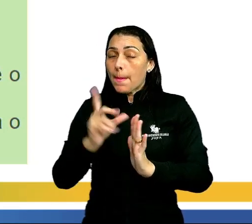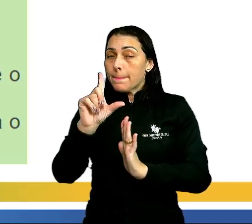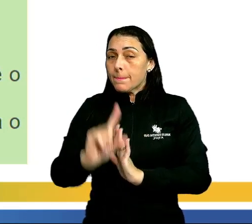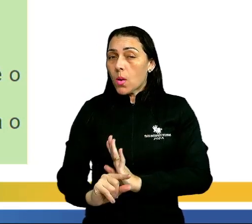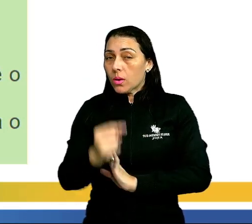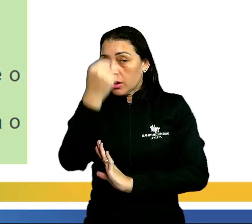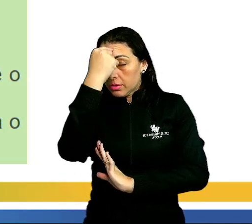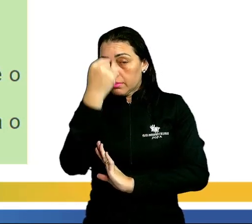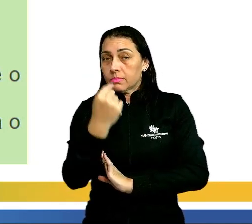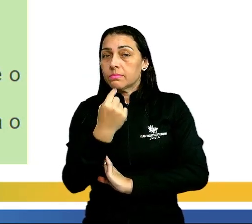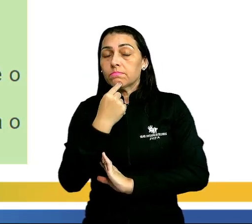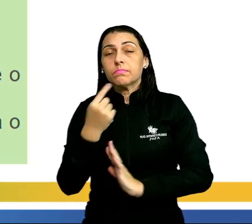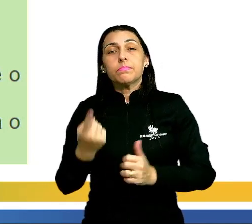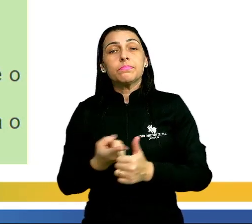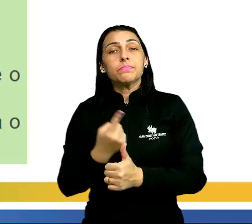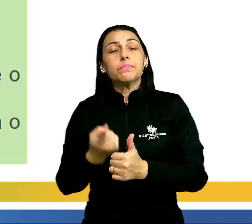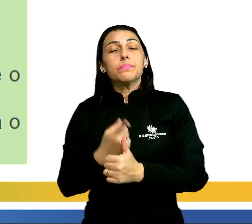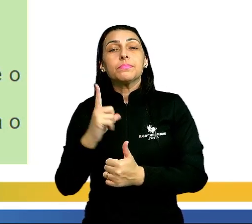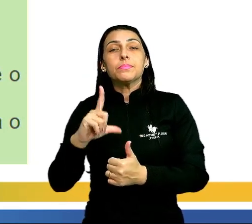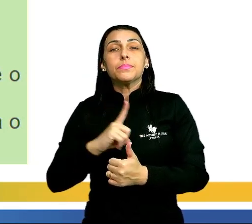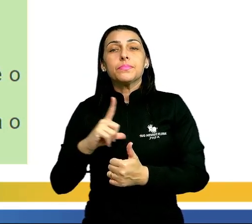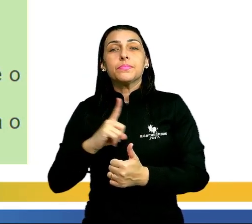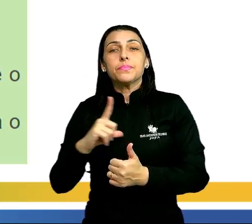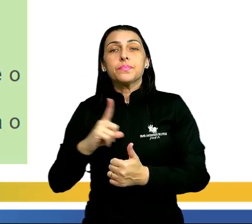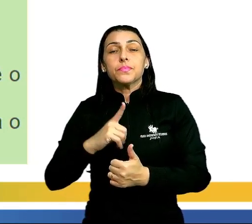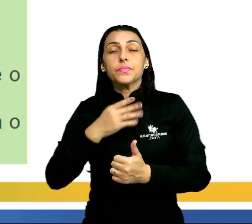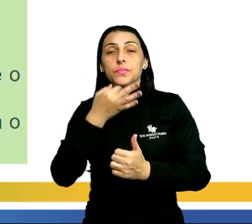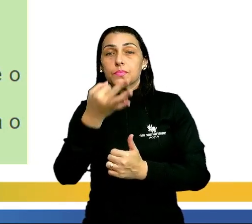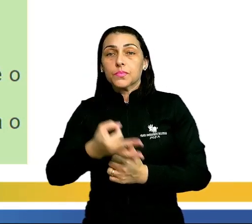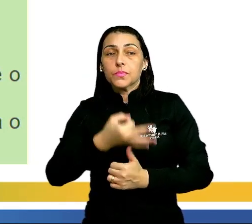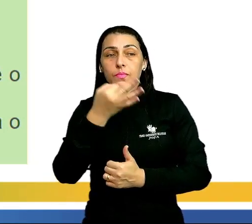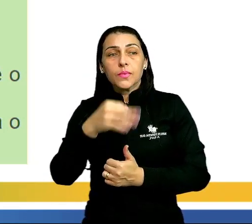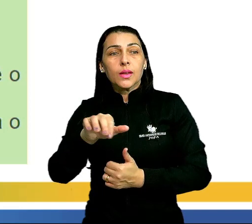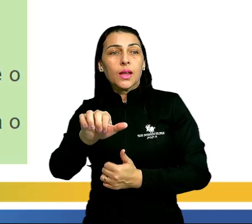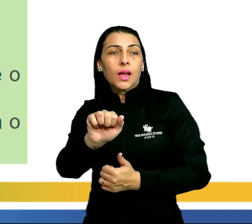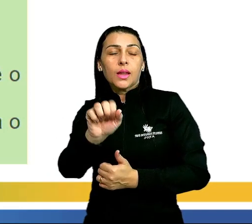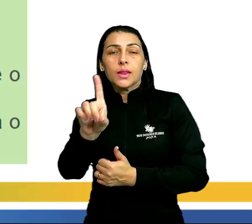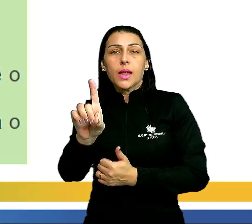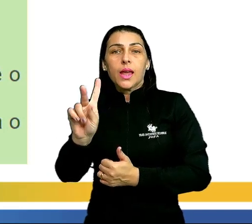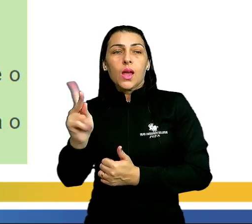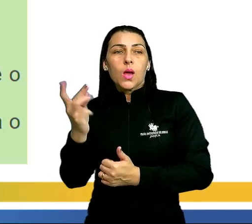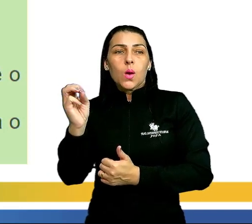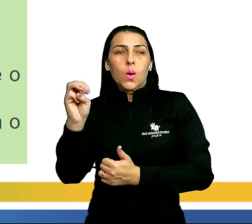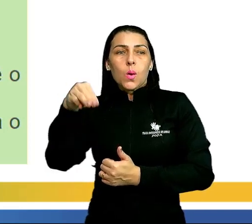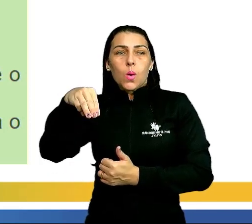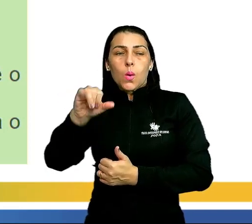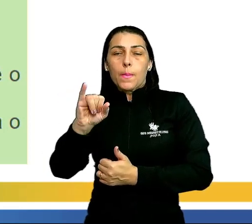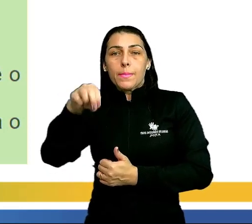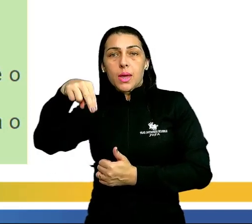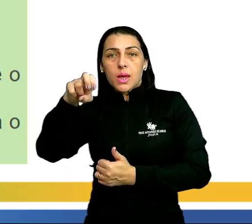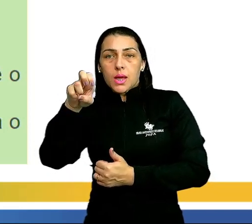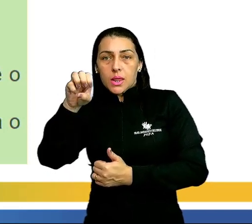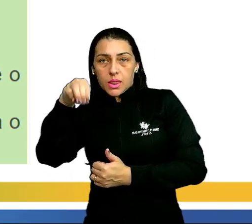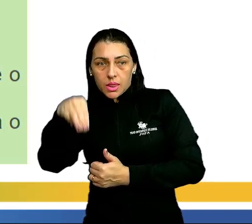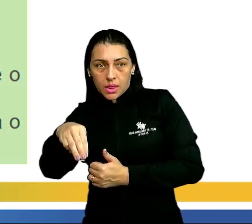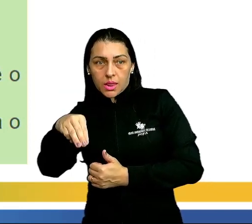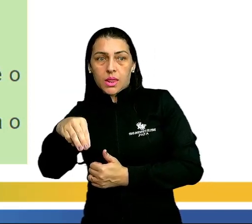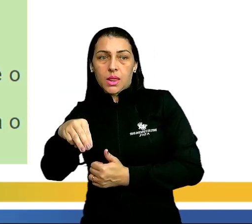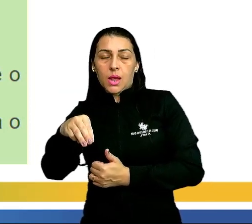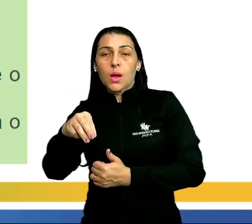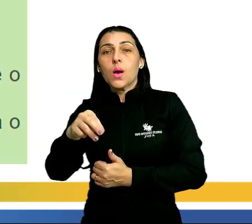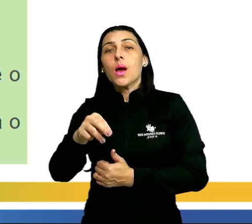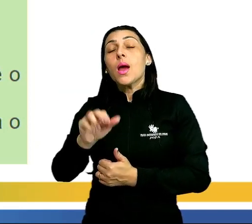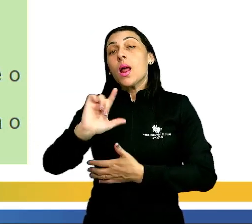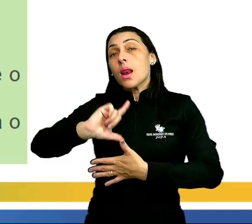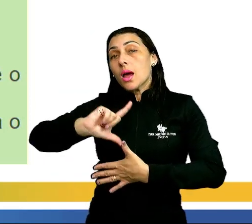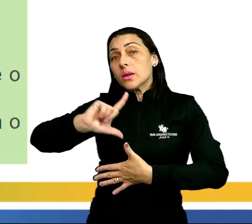imagem. Então, primeiro nós temos aí o argumento ad hominem, que é uma afirmação